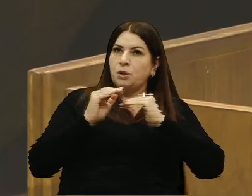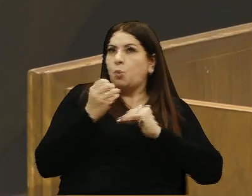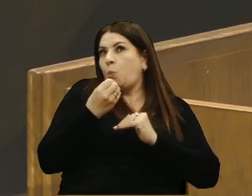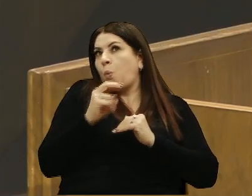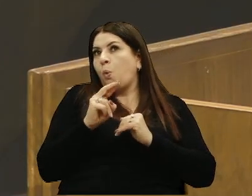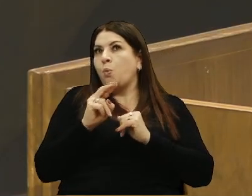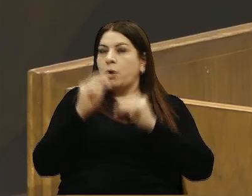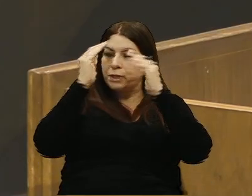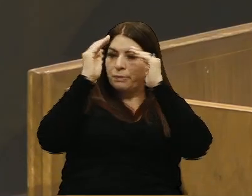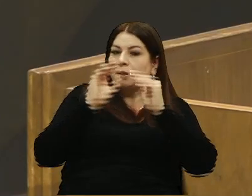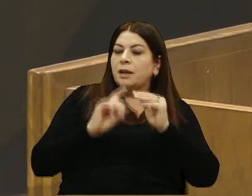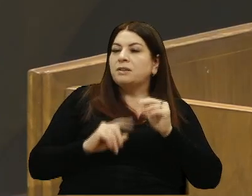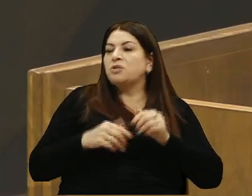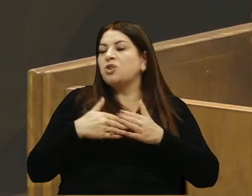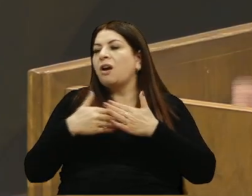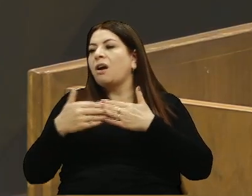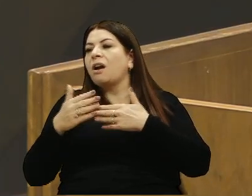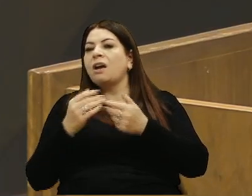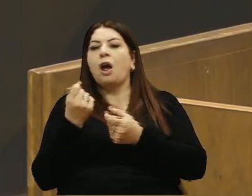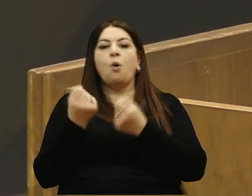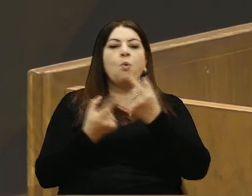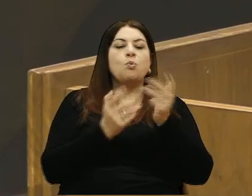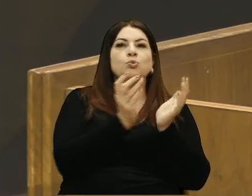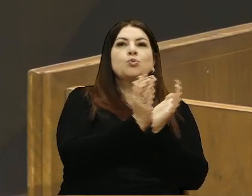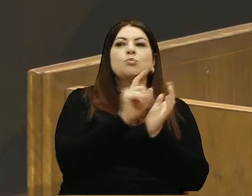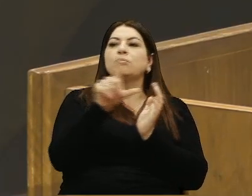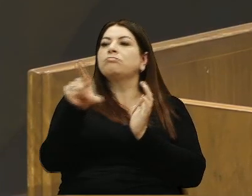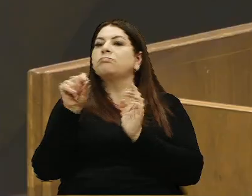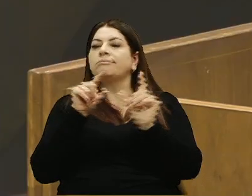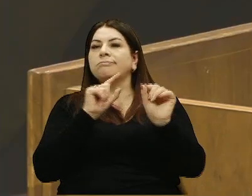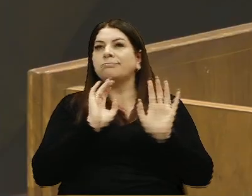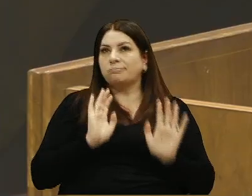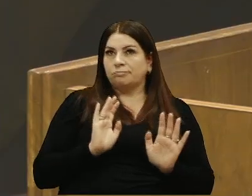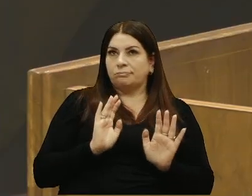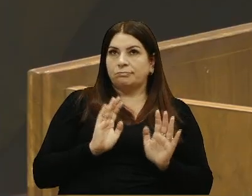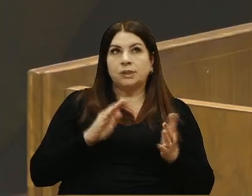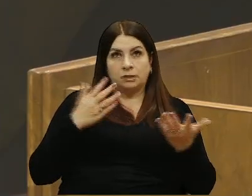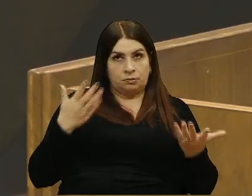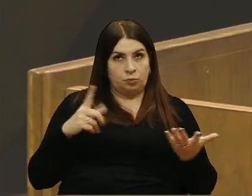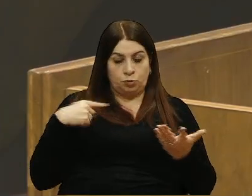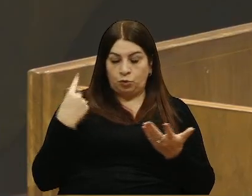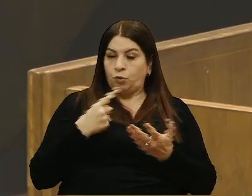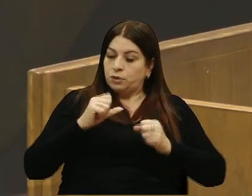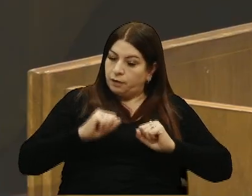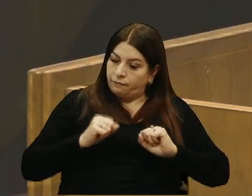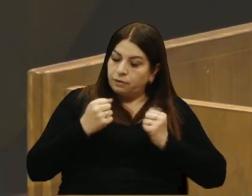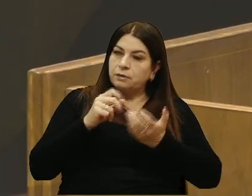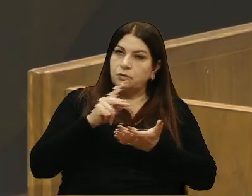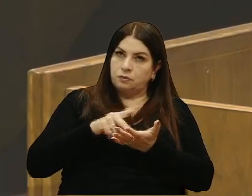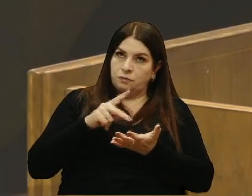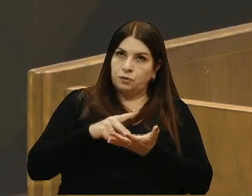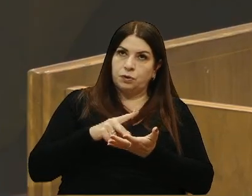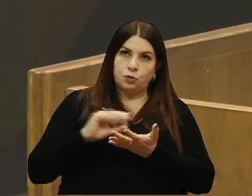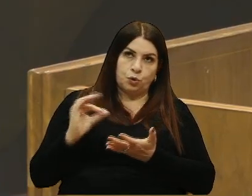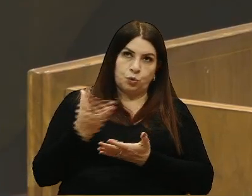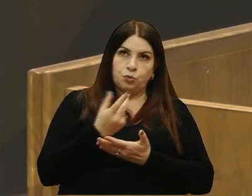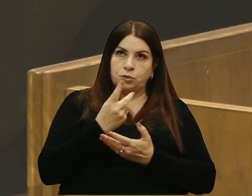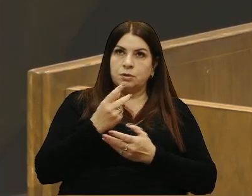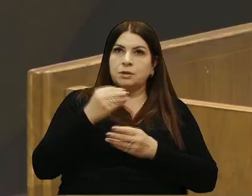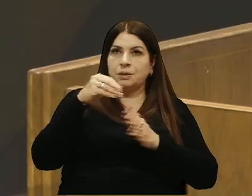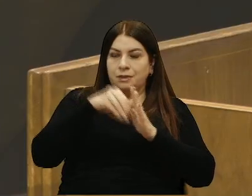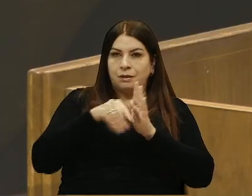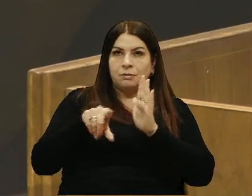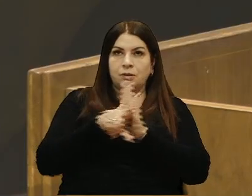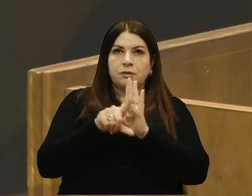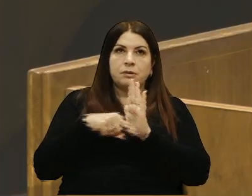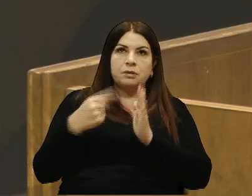está respeitada ao mel prazer de alguns grupos? Então, se a gente defende realmente que todos são iguais perante a